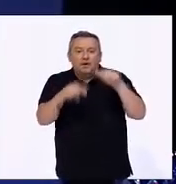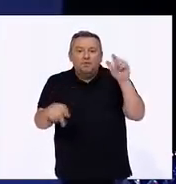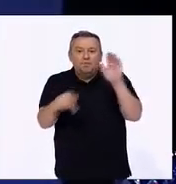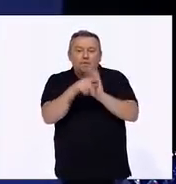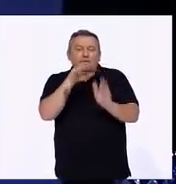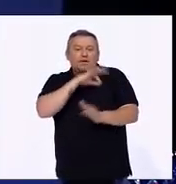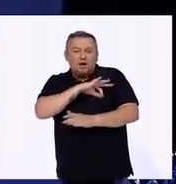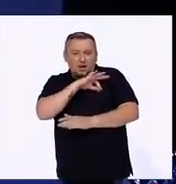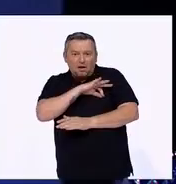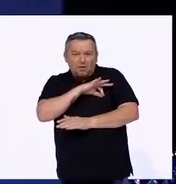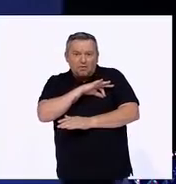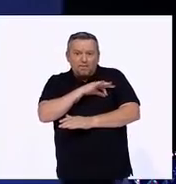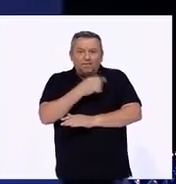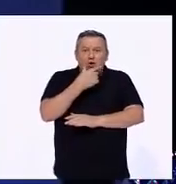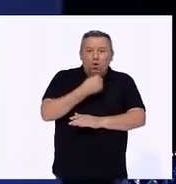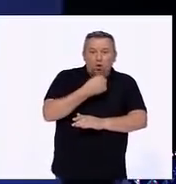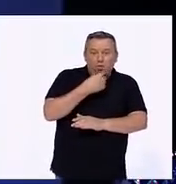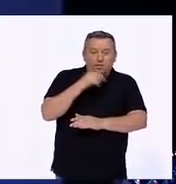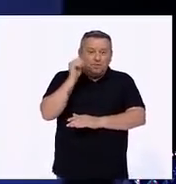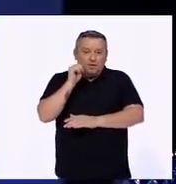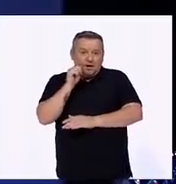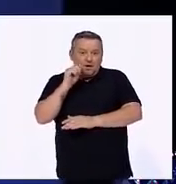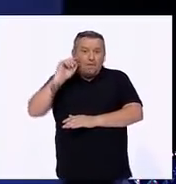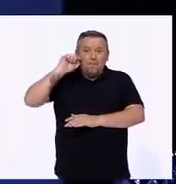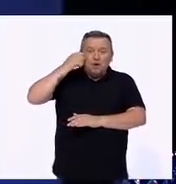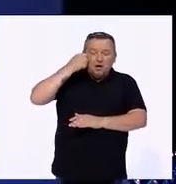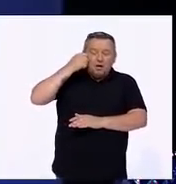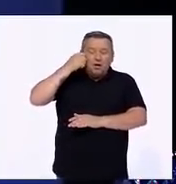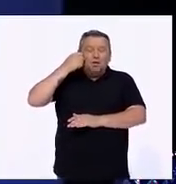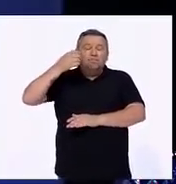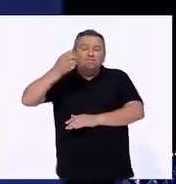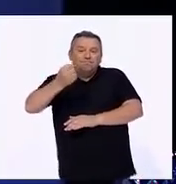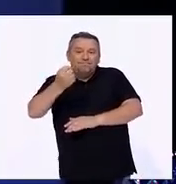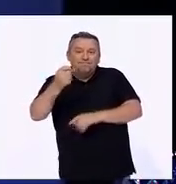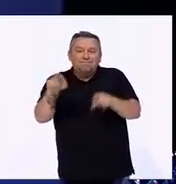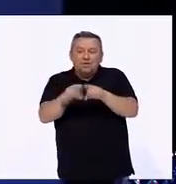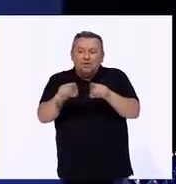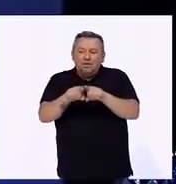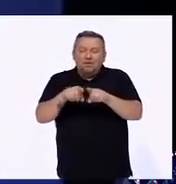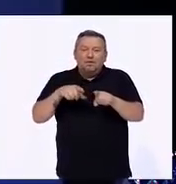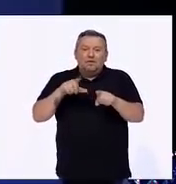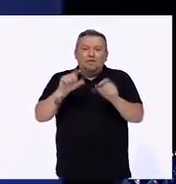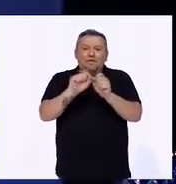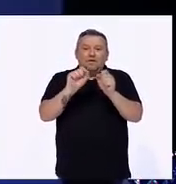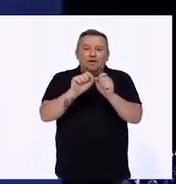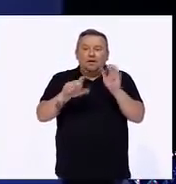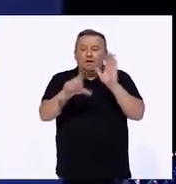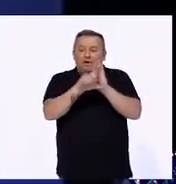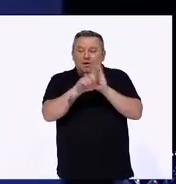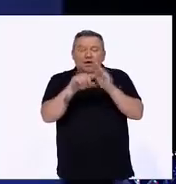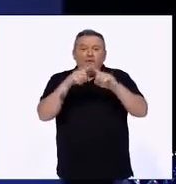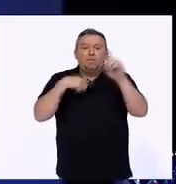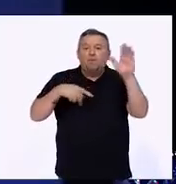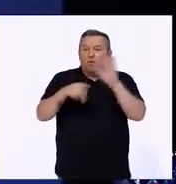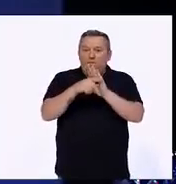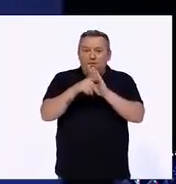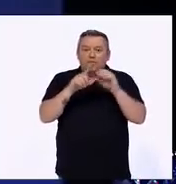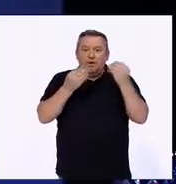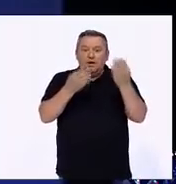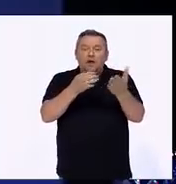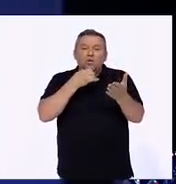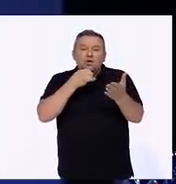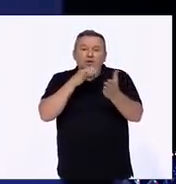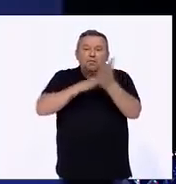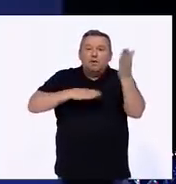de salário entre mulheres e homens e entre brancos e negros. Ou seja, fazer a lei valer primeiramente para ele próprio, para dar o exemplo